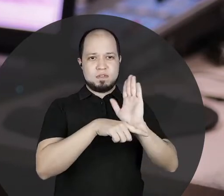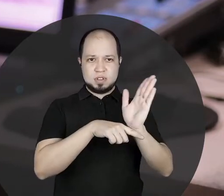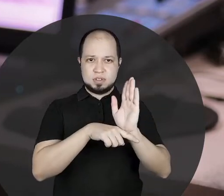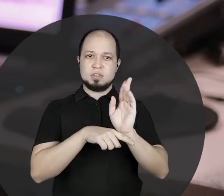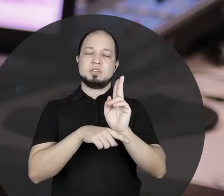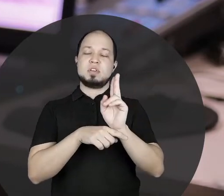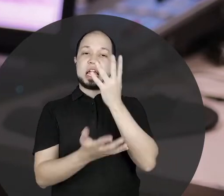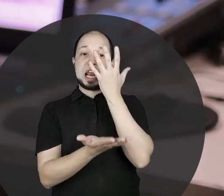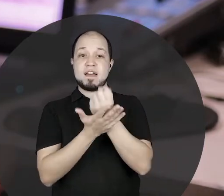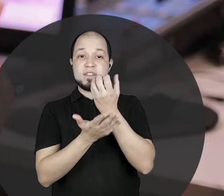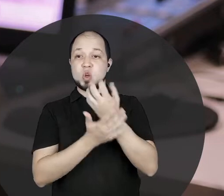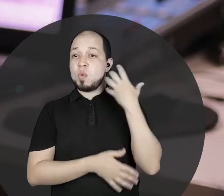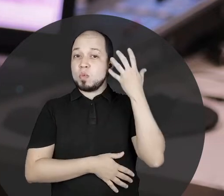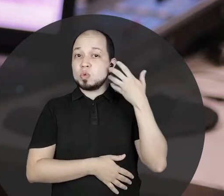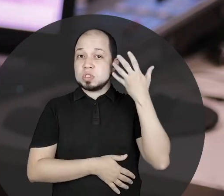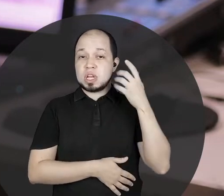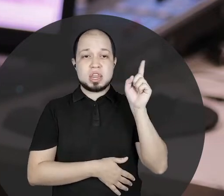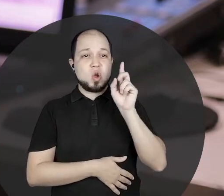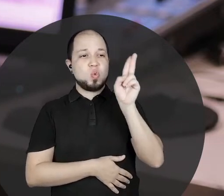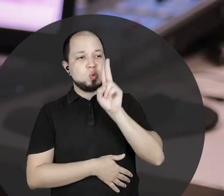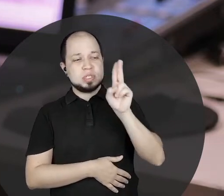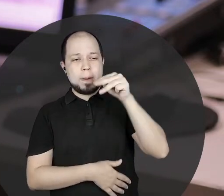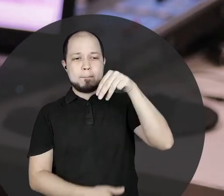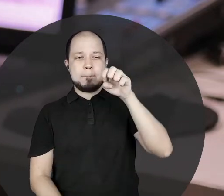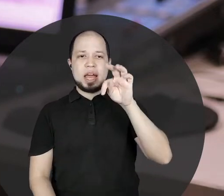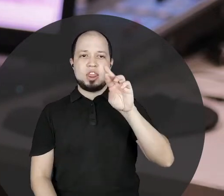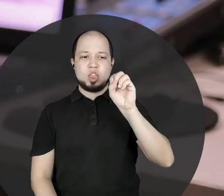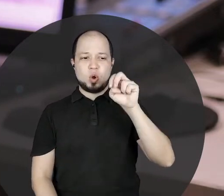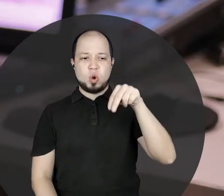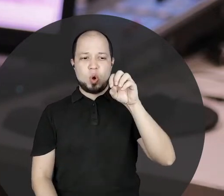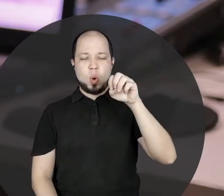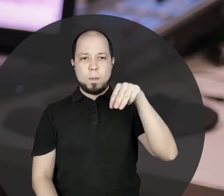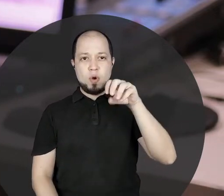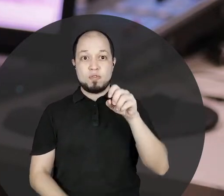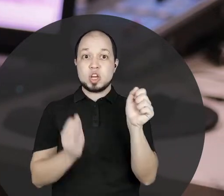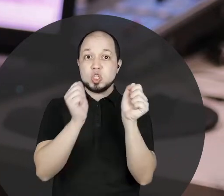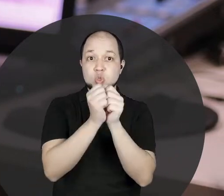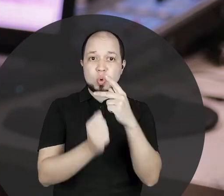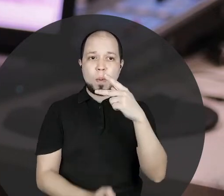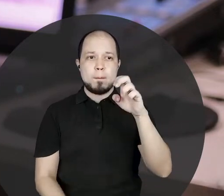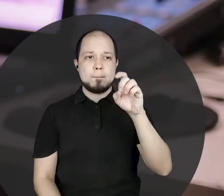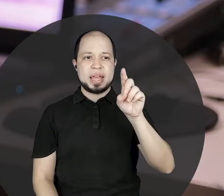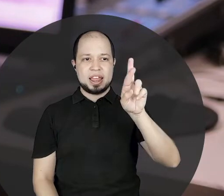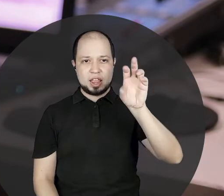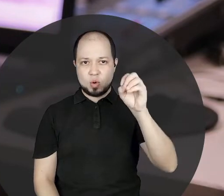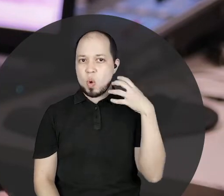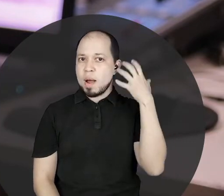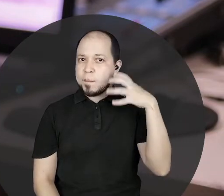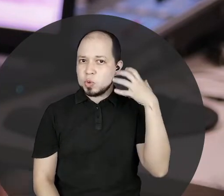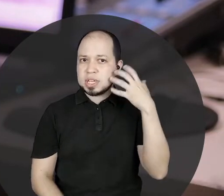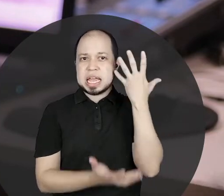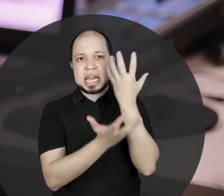chamava Gravando Música Sem Metrônomo. Veio aqui no estúdio do CCBJ o Pedro, com a música Espaço Sideral, e a gente gravou na